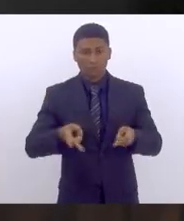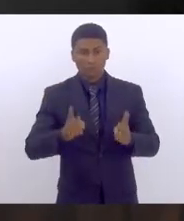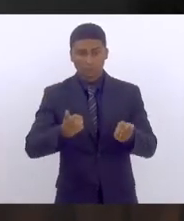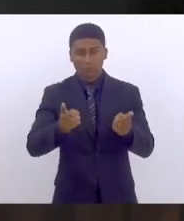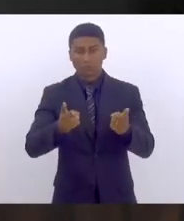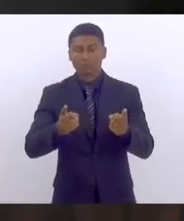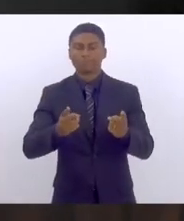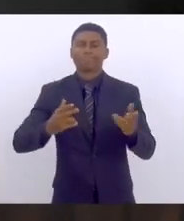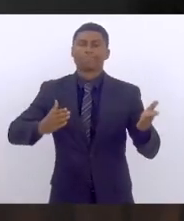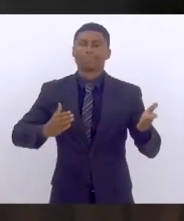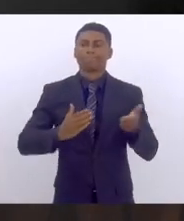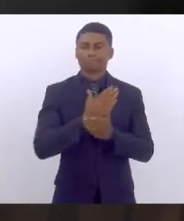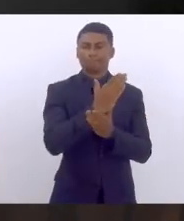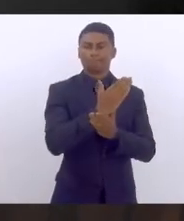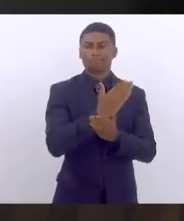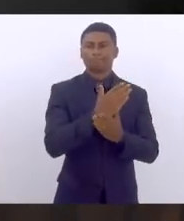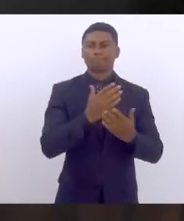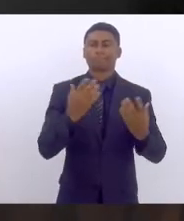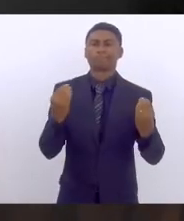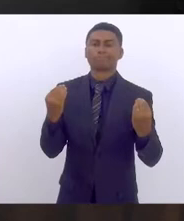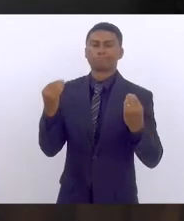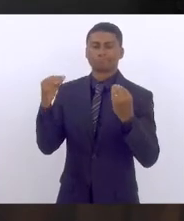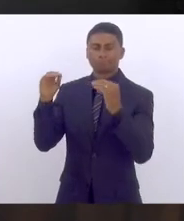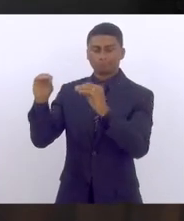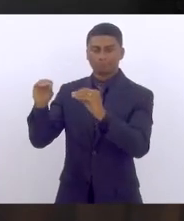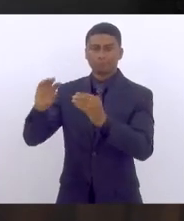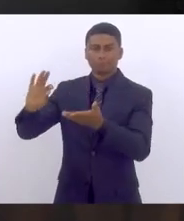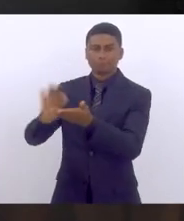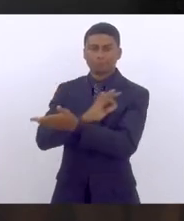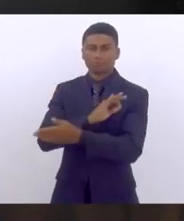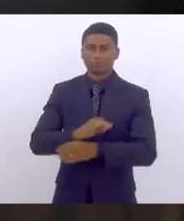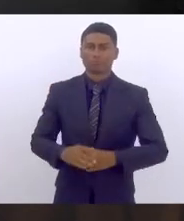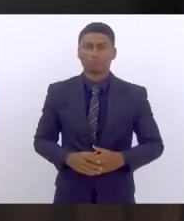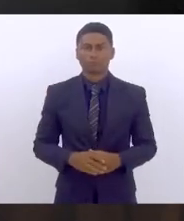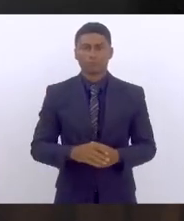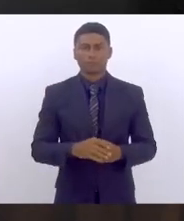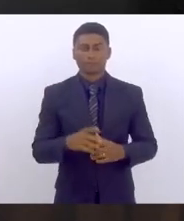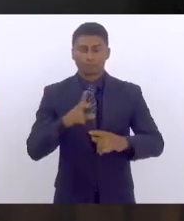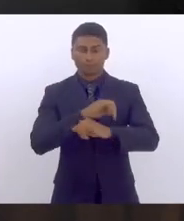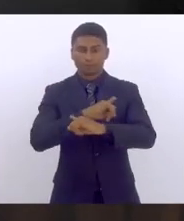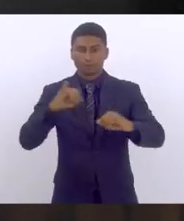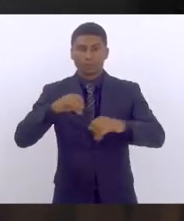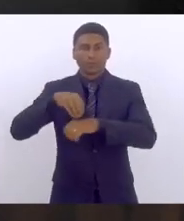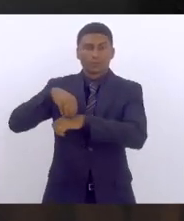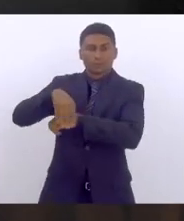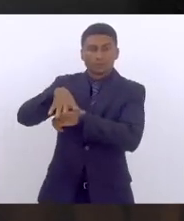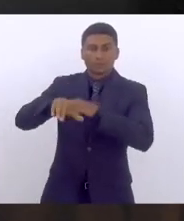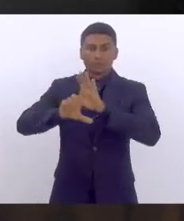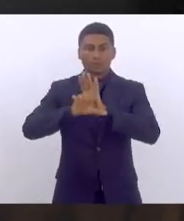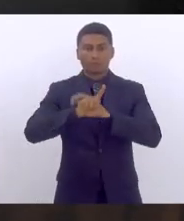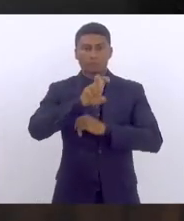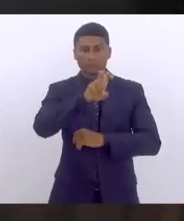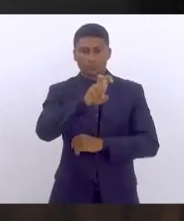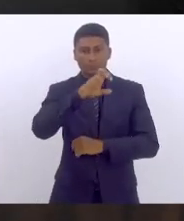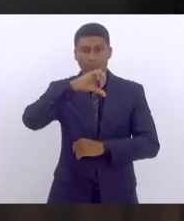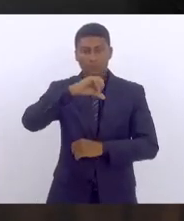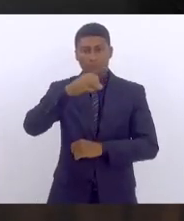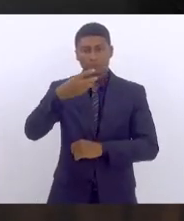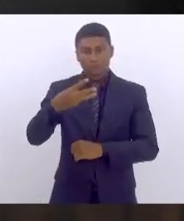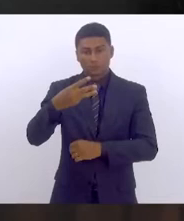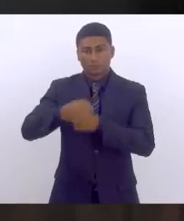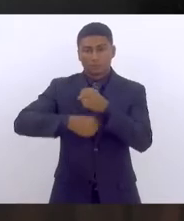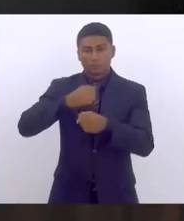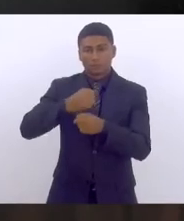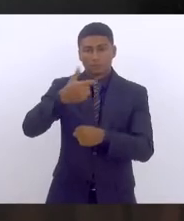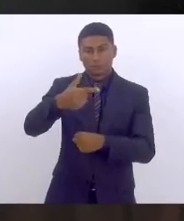estão. Aprovado, vai a autógrafo. Anuncio, indicação legislativa número 593, de